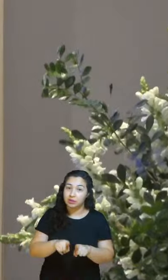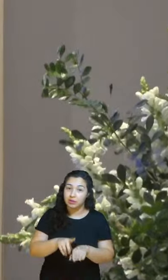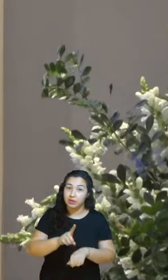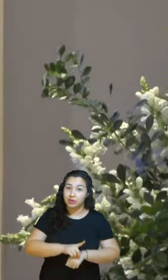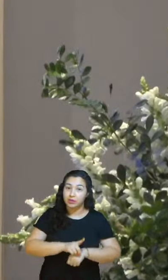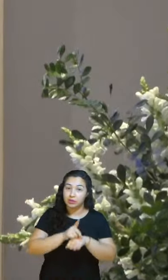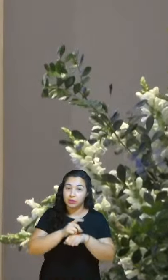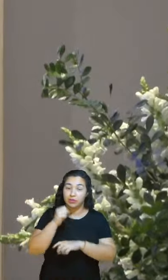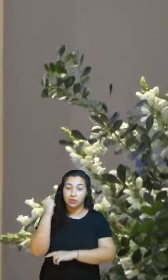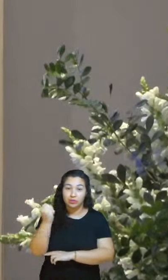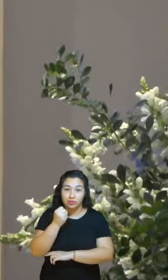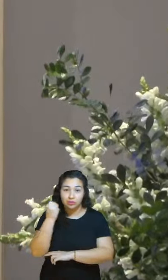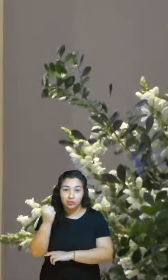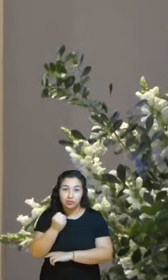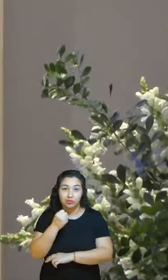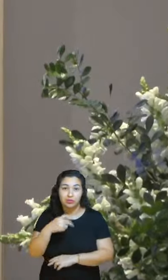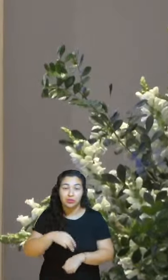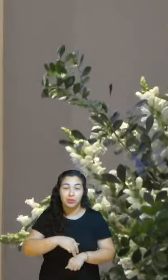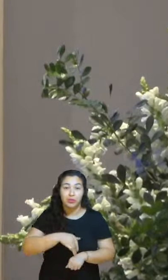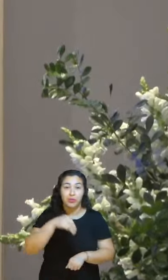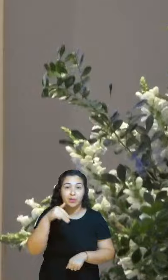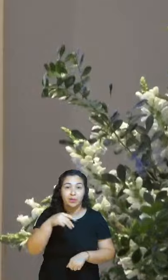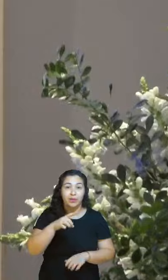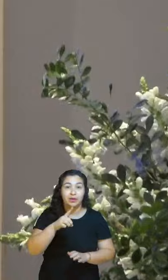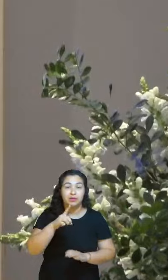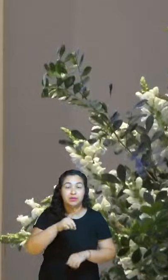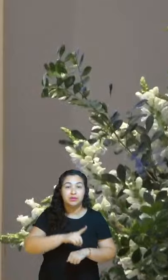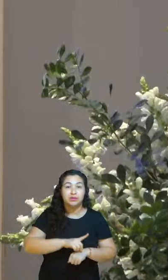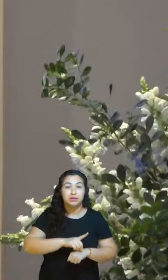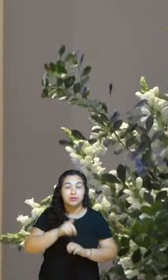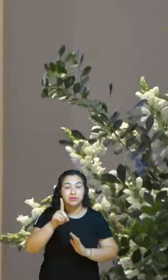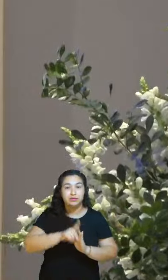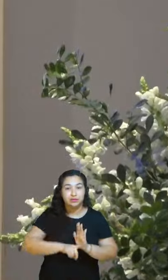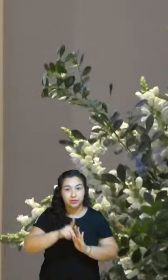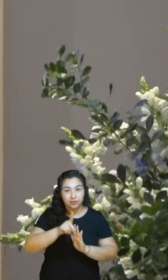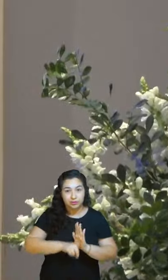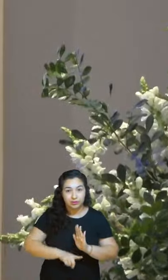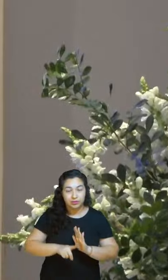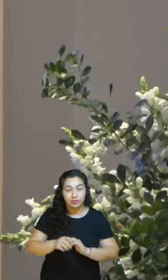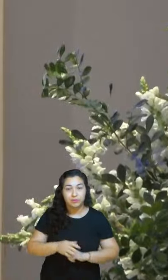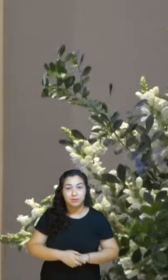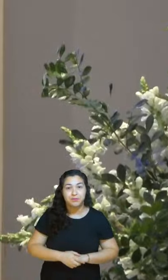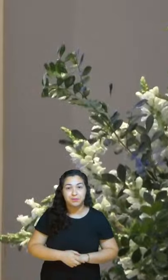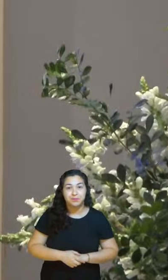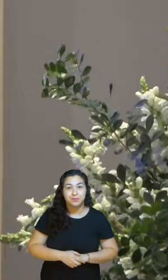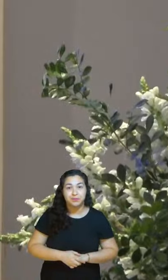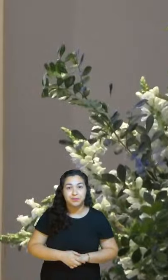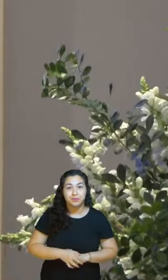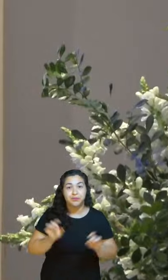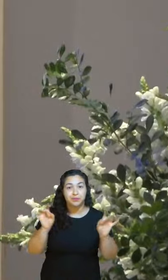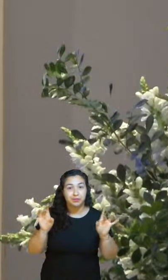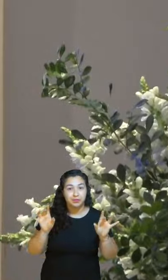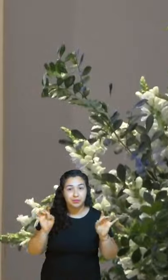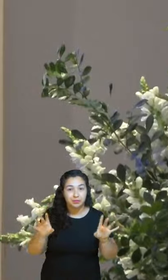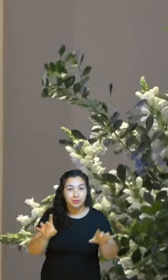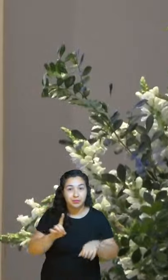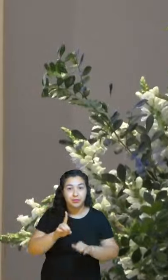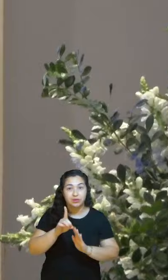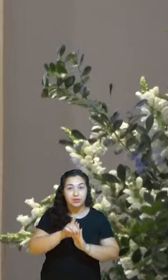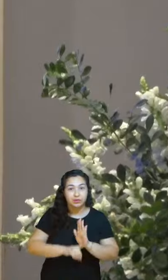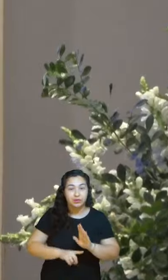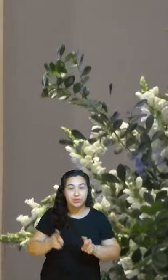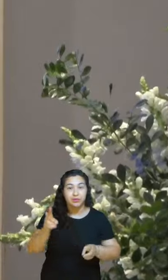do Sul mestre em direito pela Universidade do Paraná especialista em Direito Penal pela Universidade de